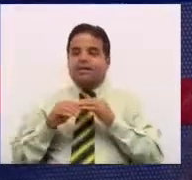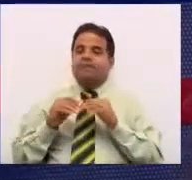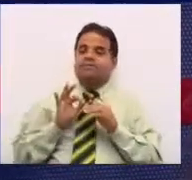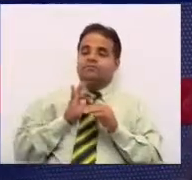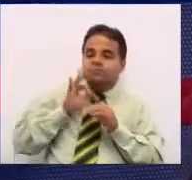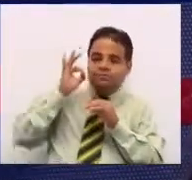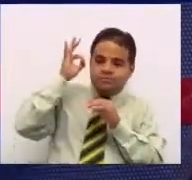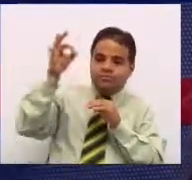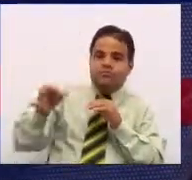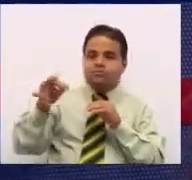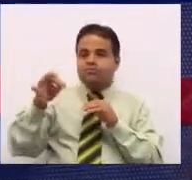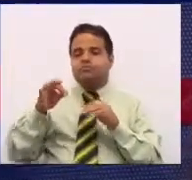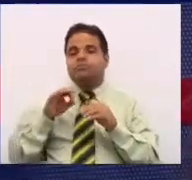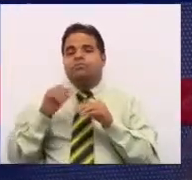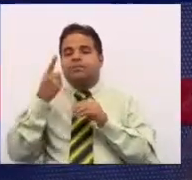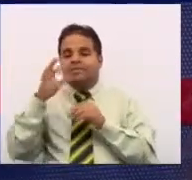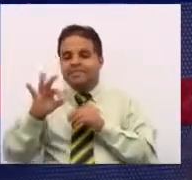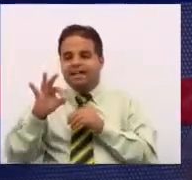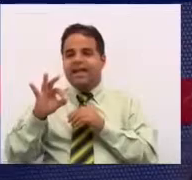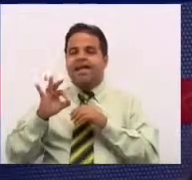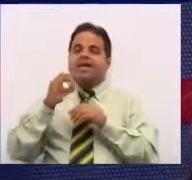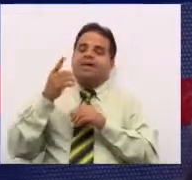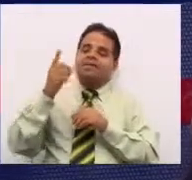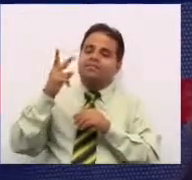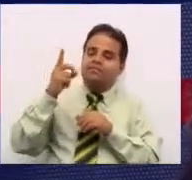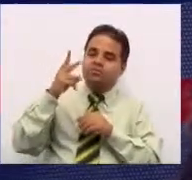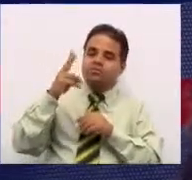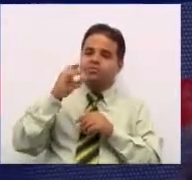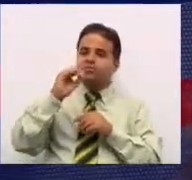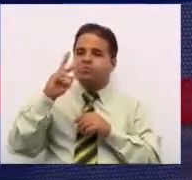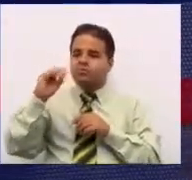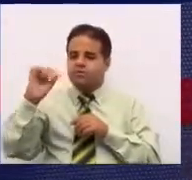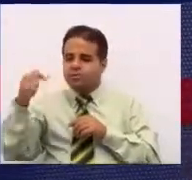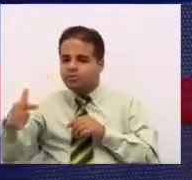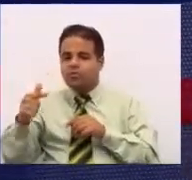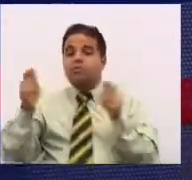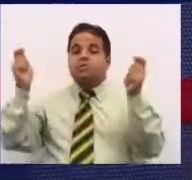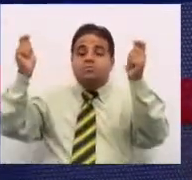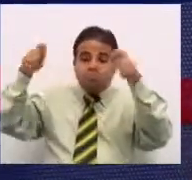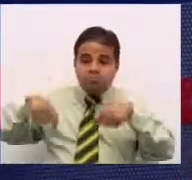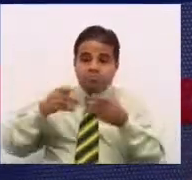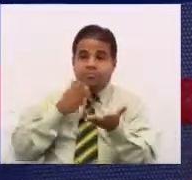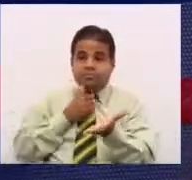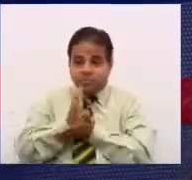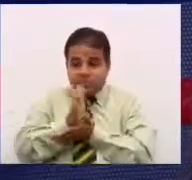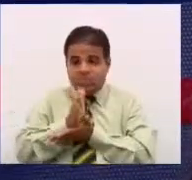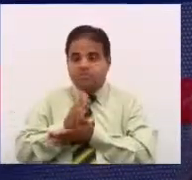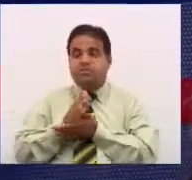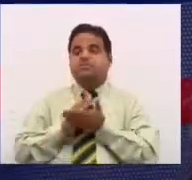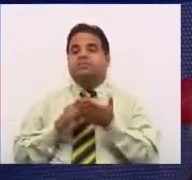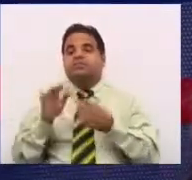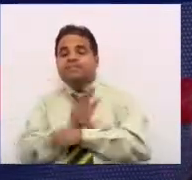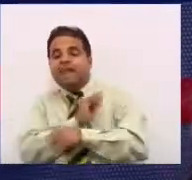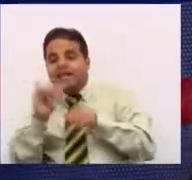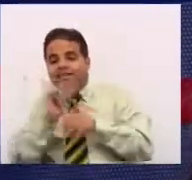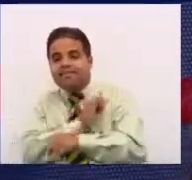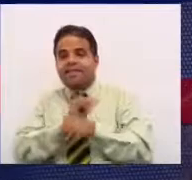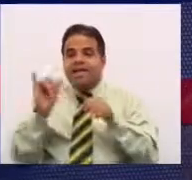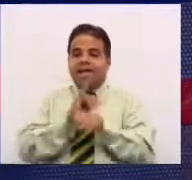futuros, nos próximos 10 anos, na época em 2012, que nos permitissem definir